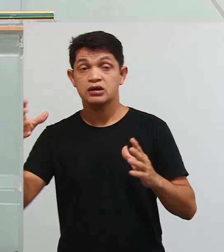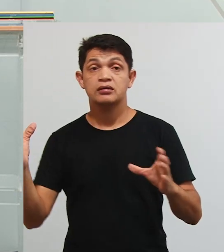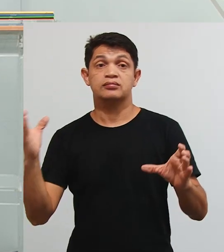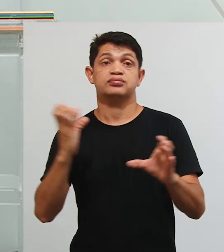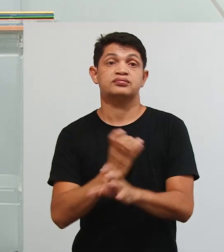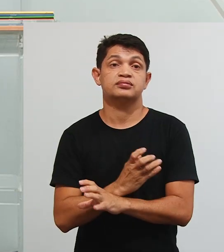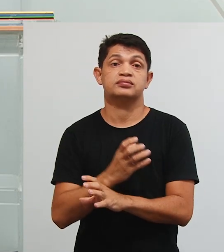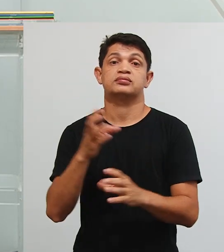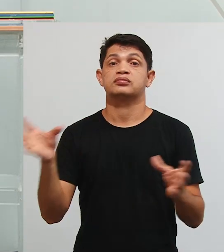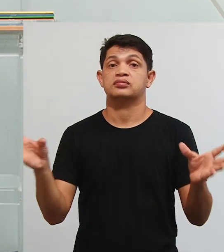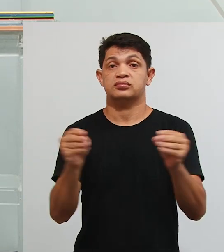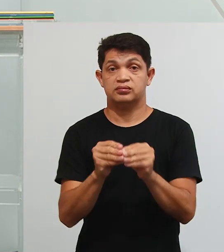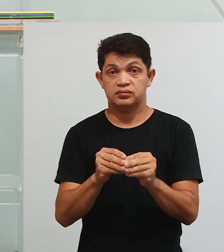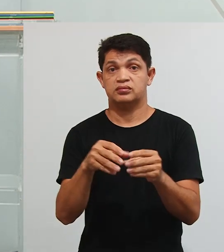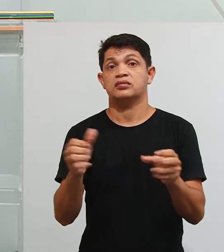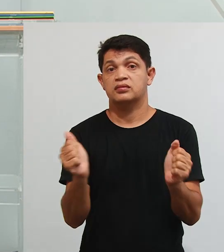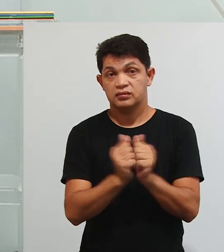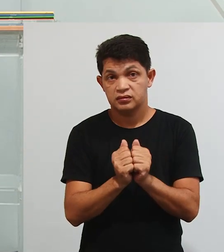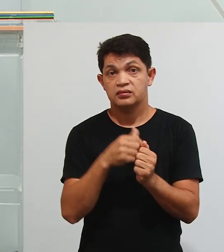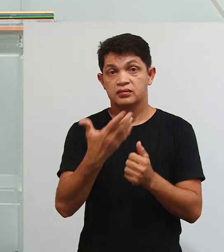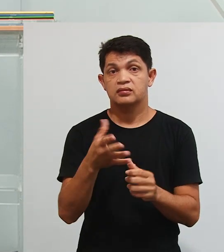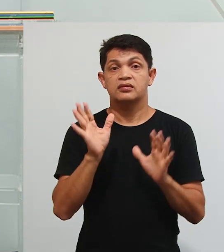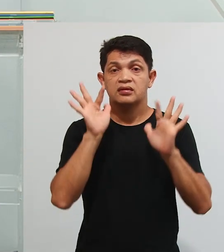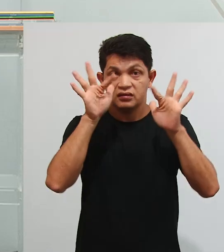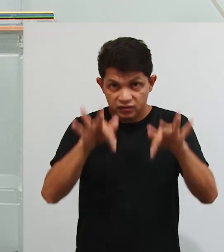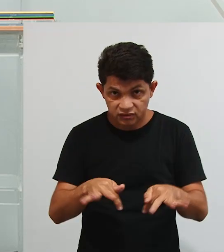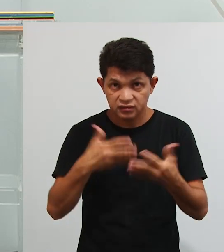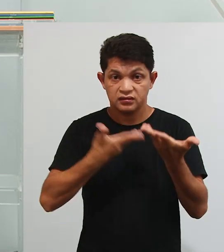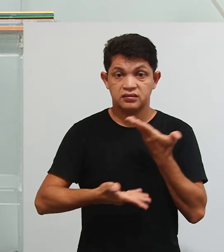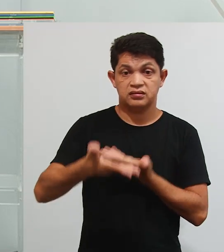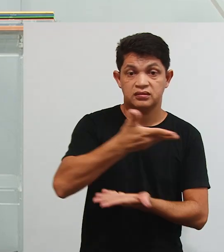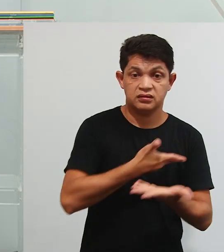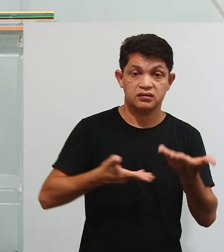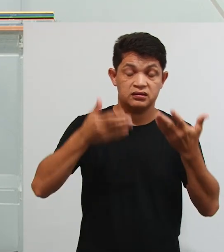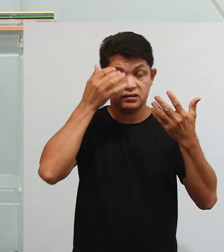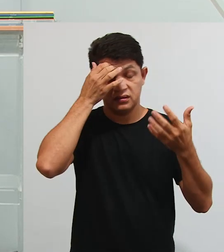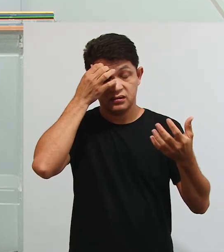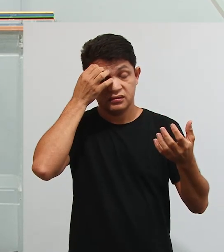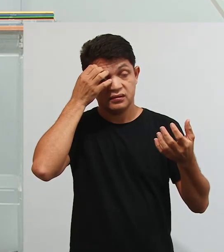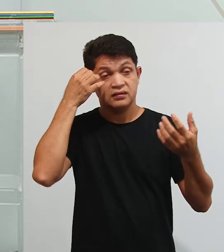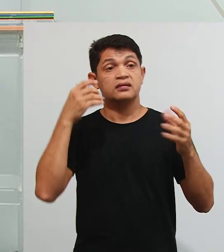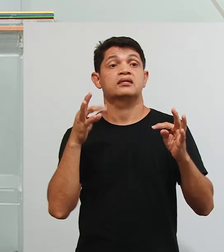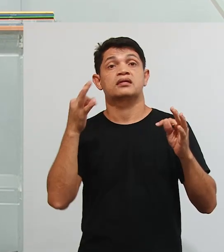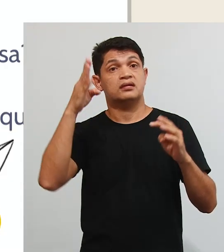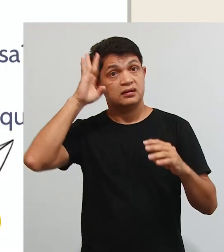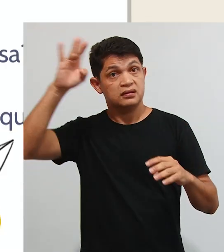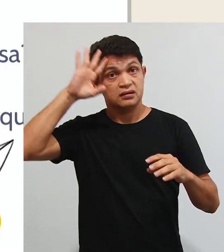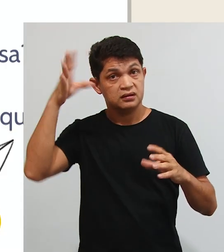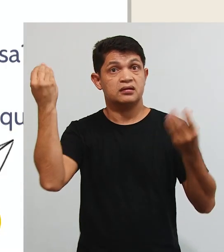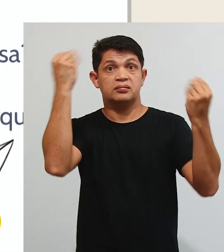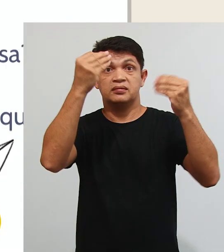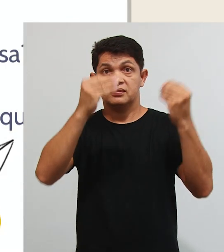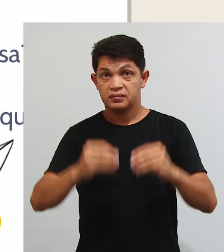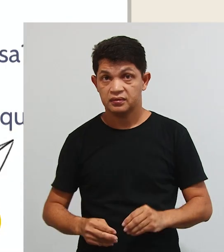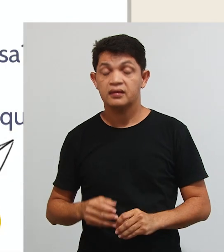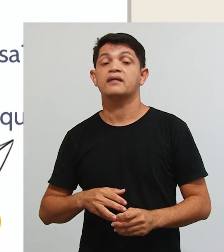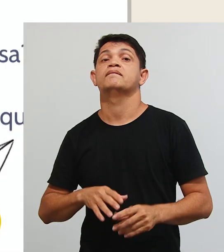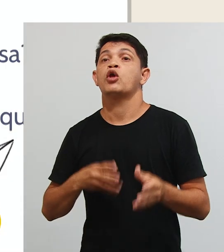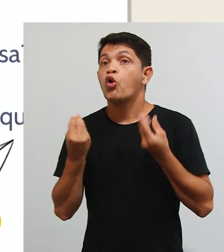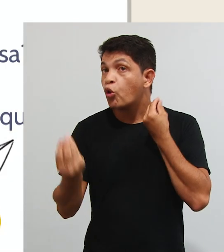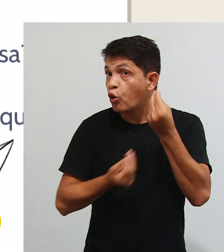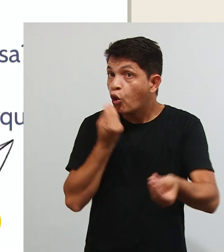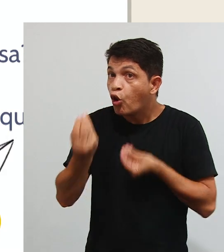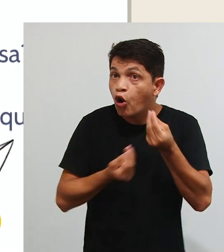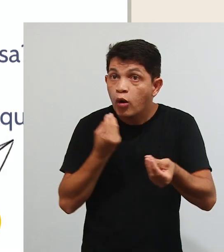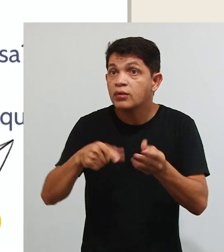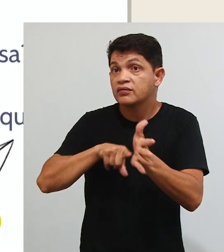conclui os apontamentos finais do ponto de vista teórico reflexivo. E como fazer a pesquisa,